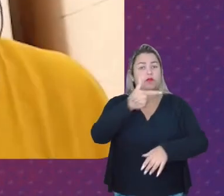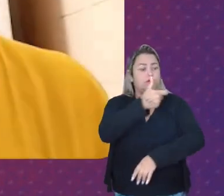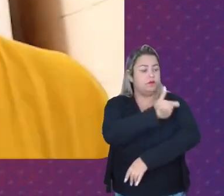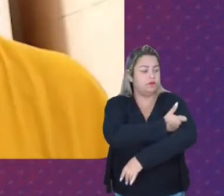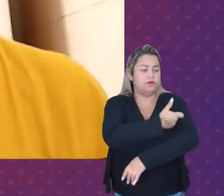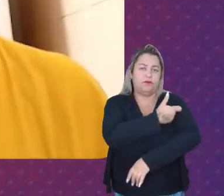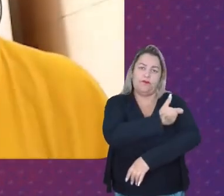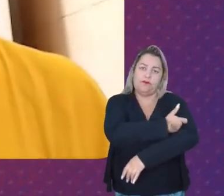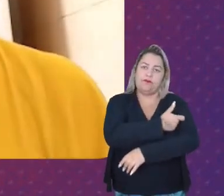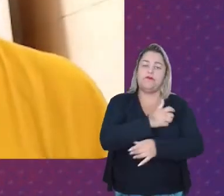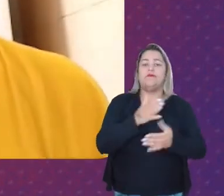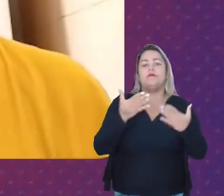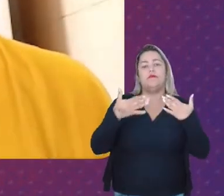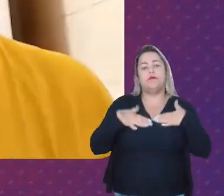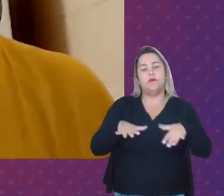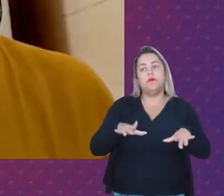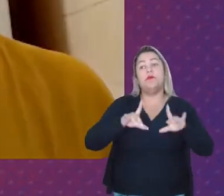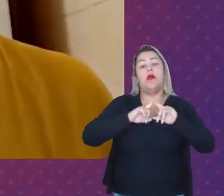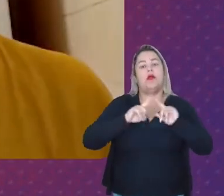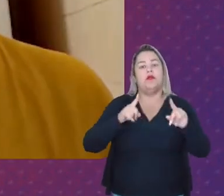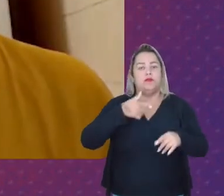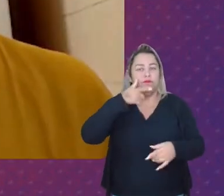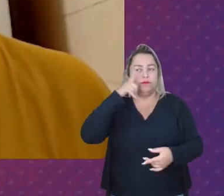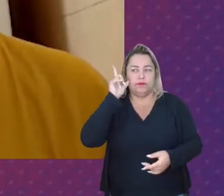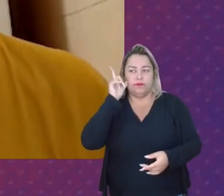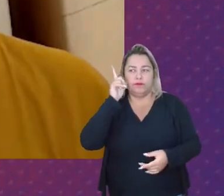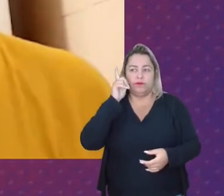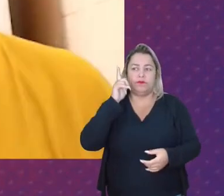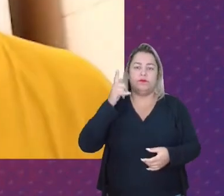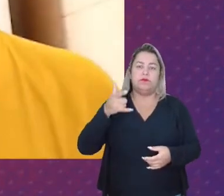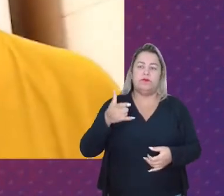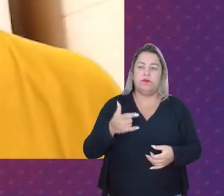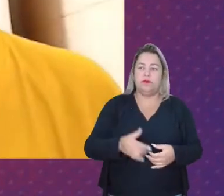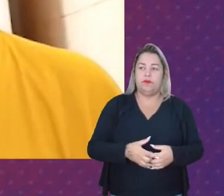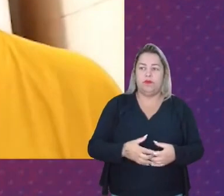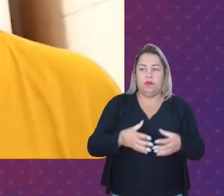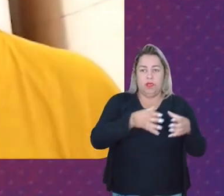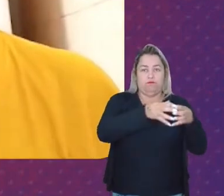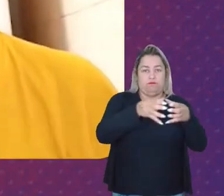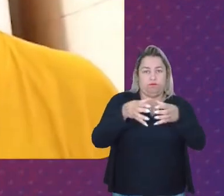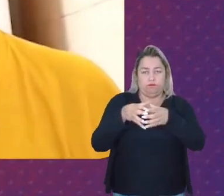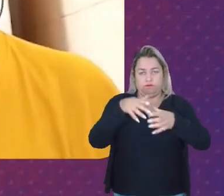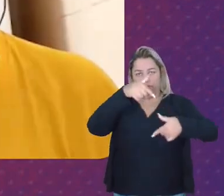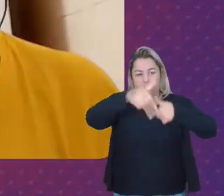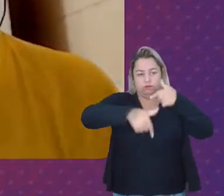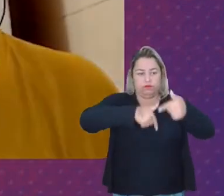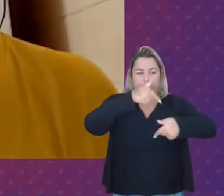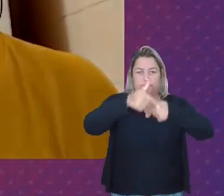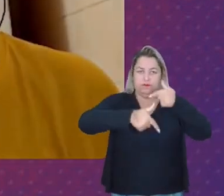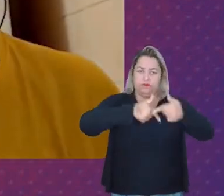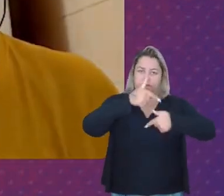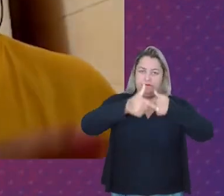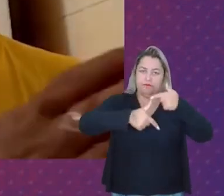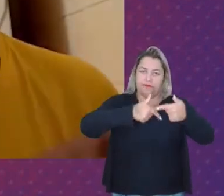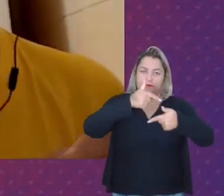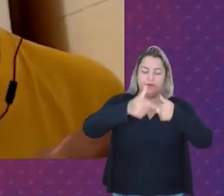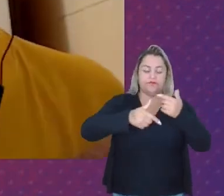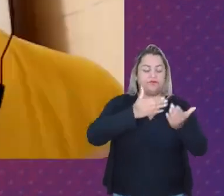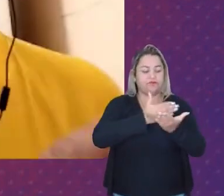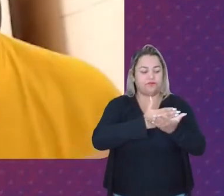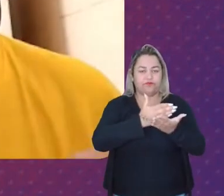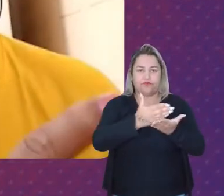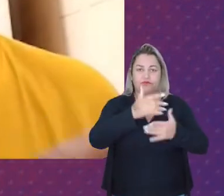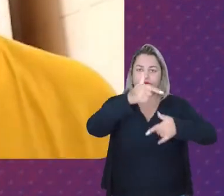vacina tranquilamente, mas antes começou por categorias de trabalhadores, né? E começou